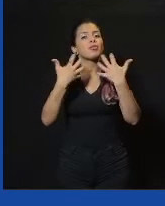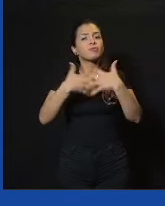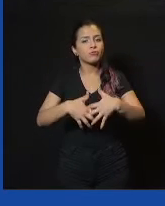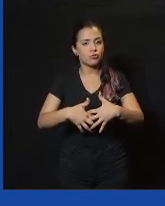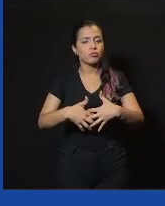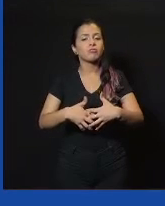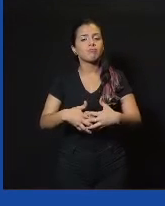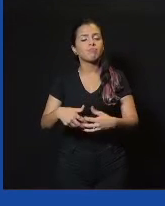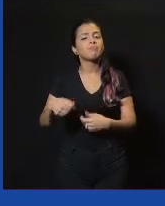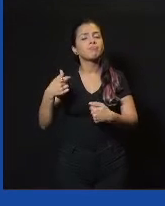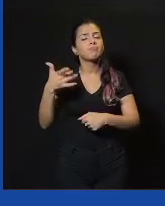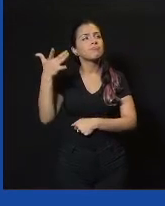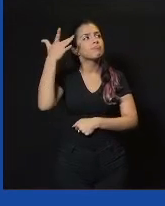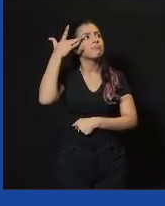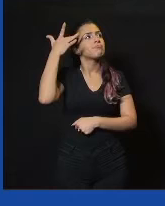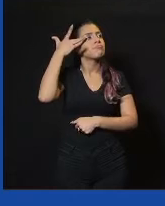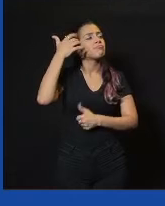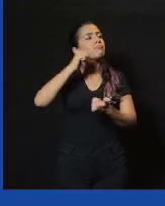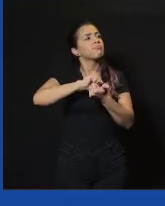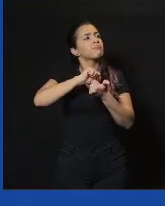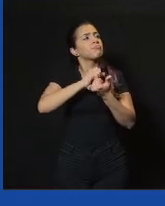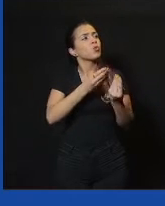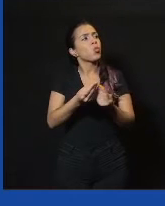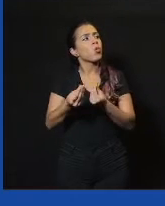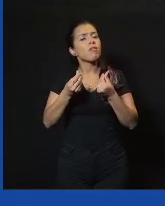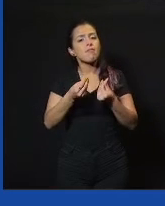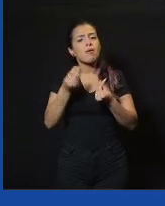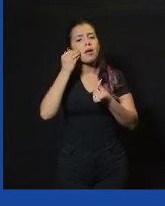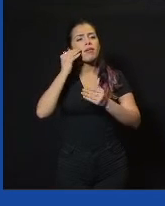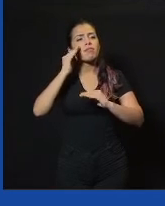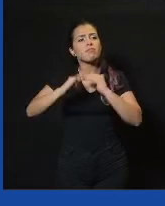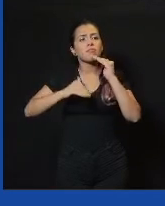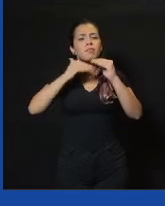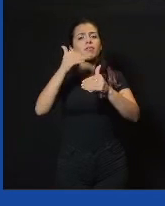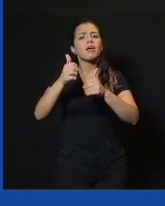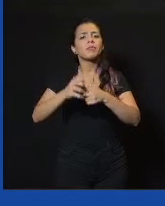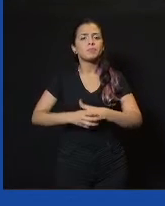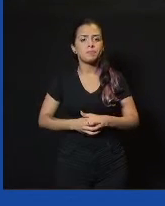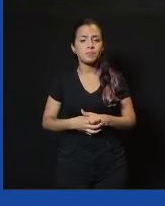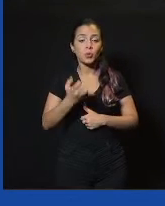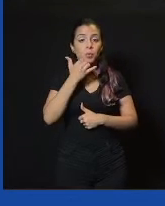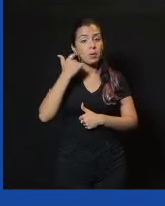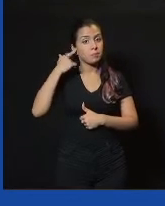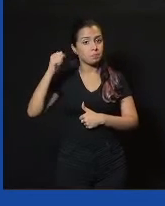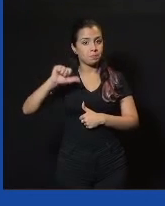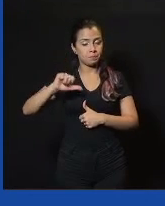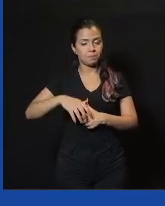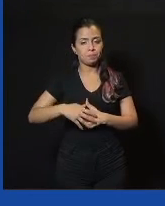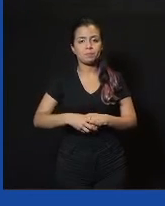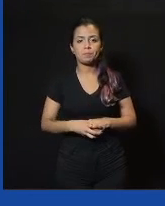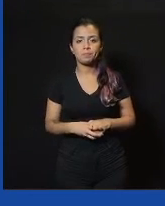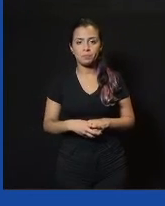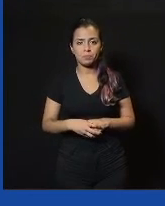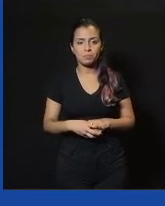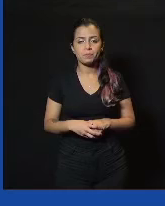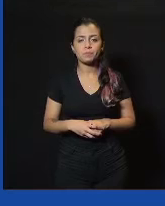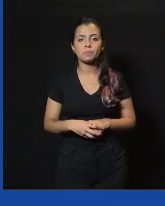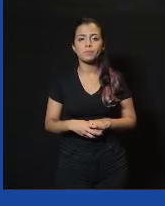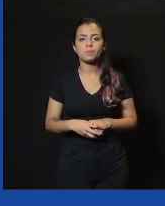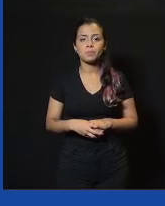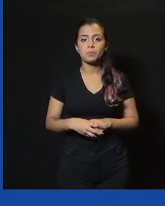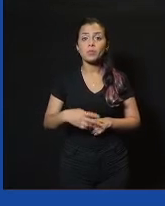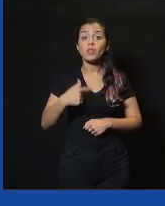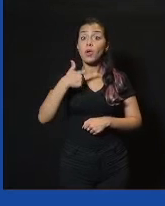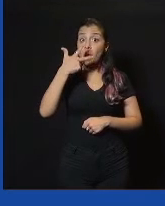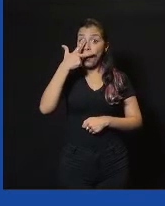amadurecer, se qualificar, até para dialogar com outros parceiros e aproximar, criar outras oportunidades. Eu acho que setores do